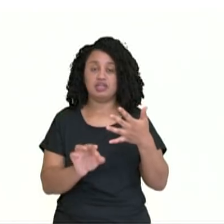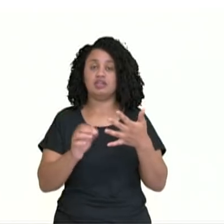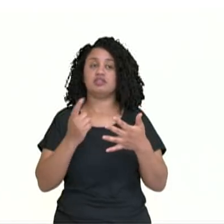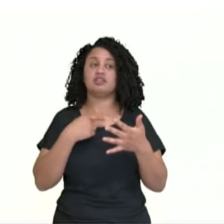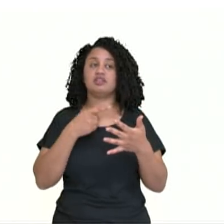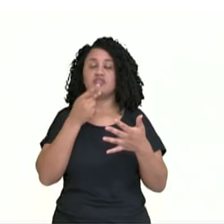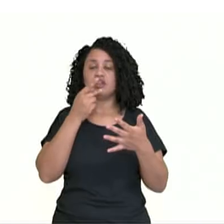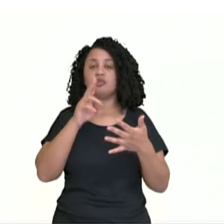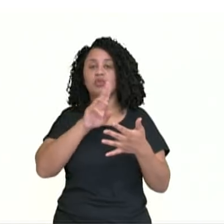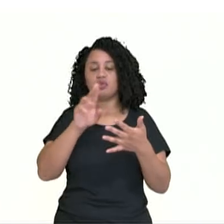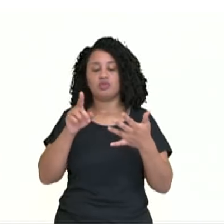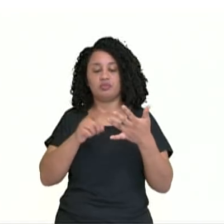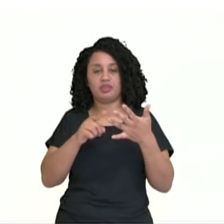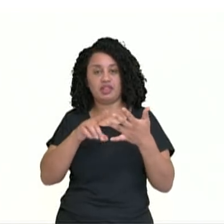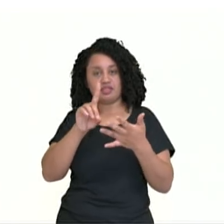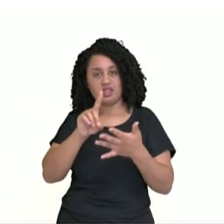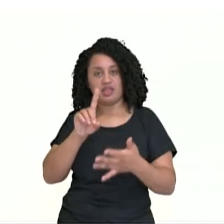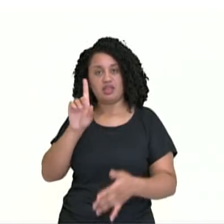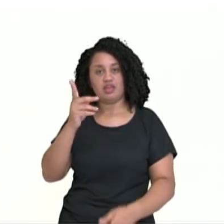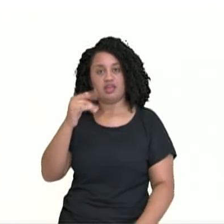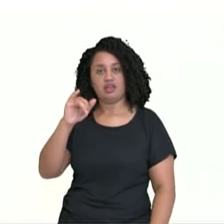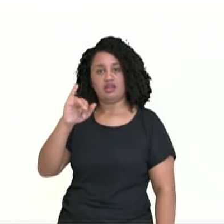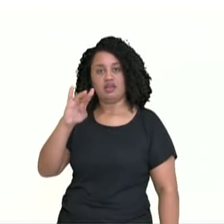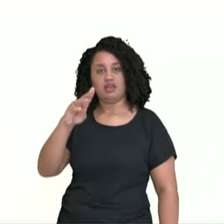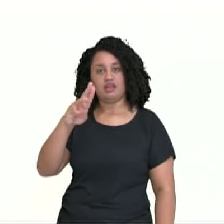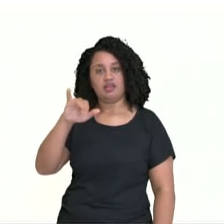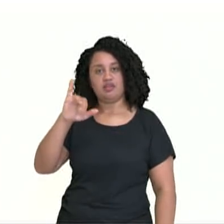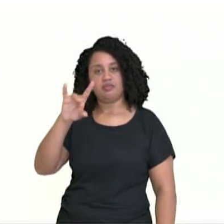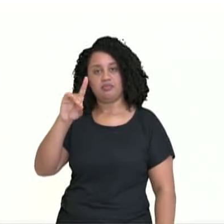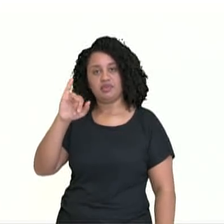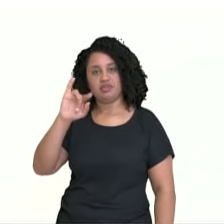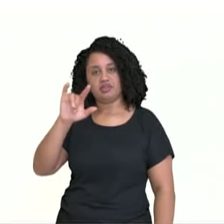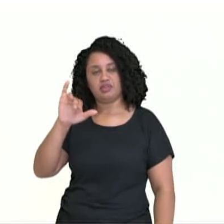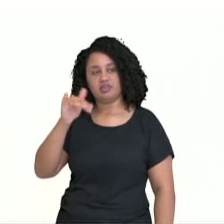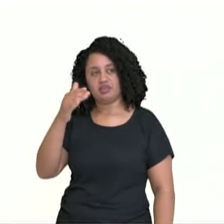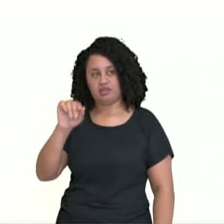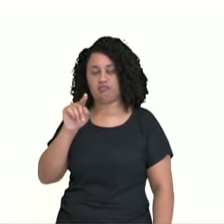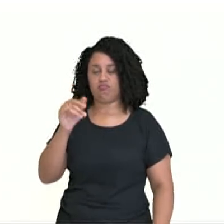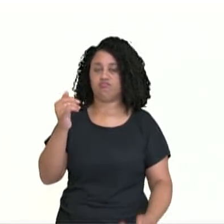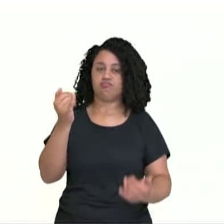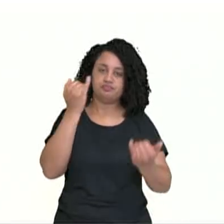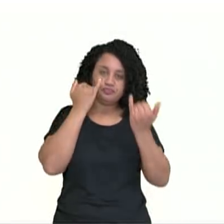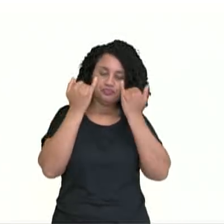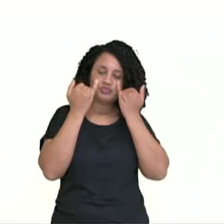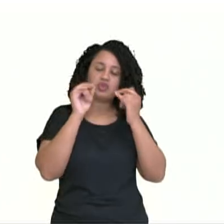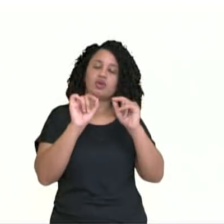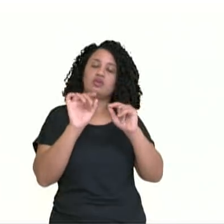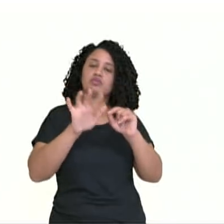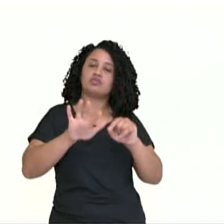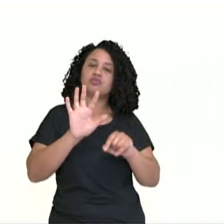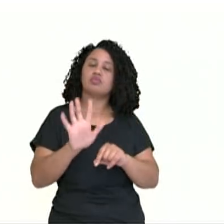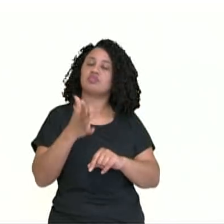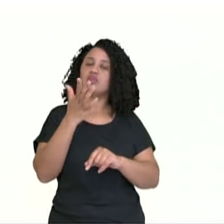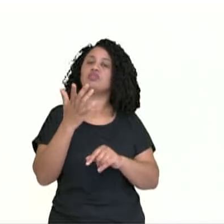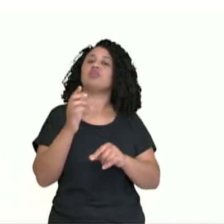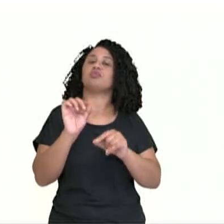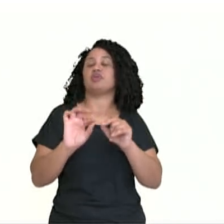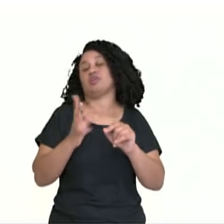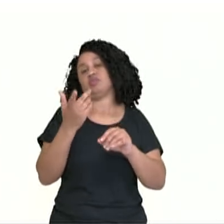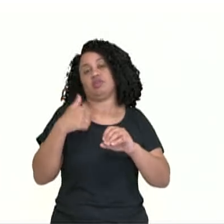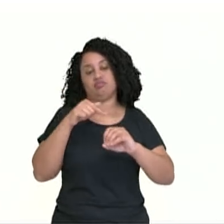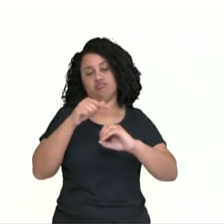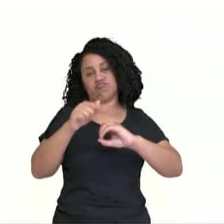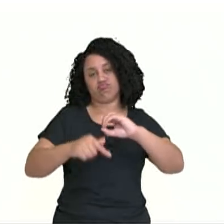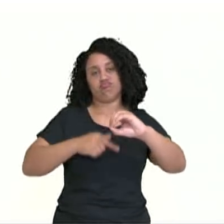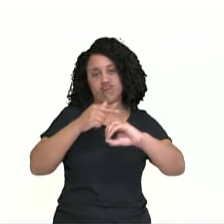chama de hibridização, que de fato ela nos informa, né? A hibridização é um fenômeno que ocorre em átomo, com